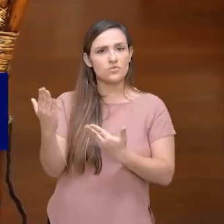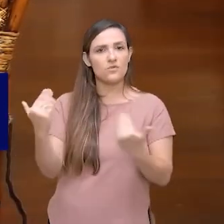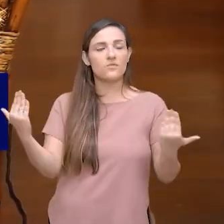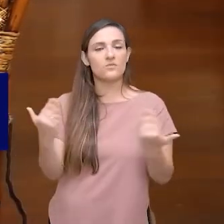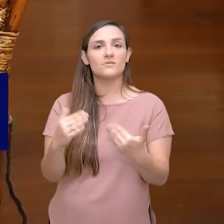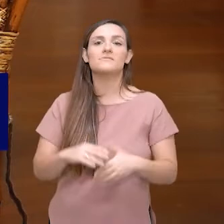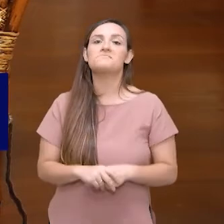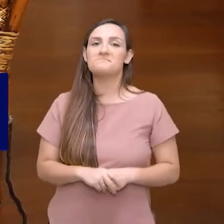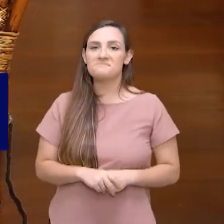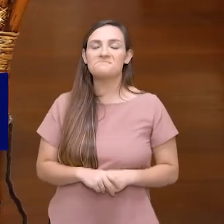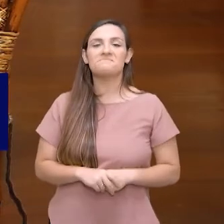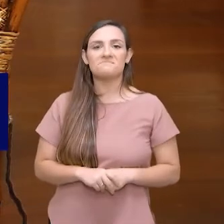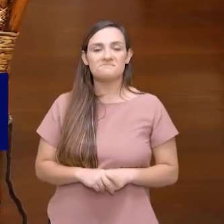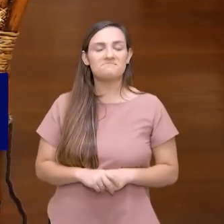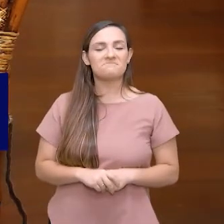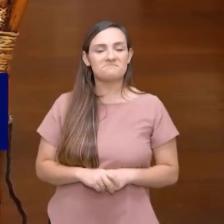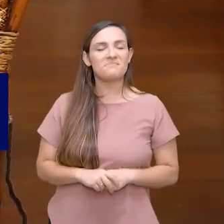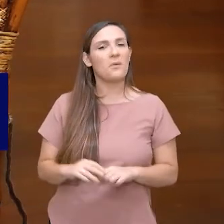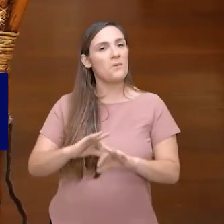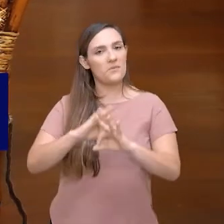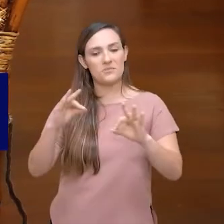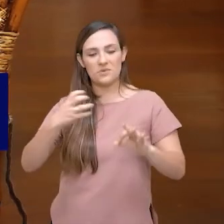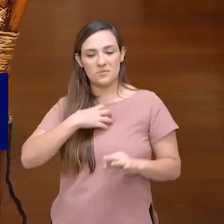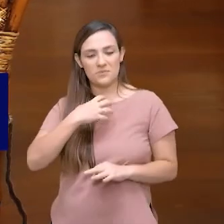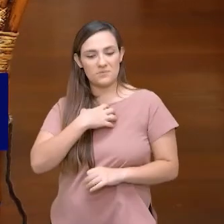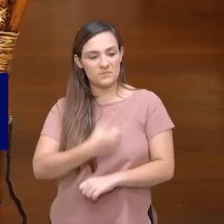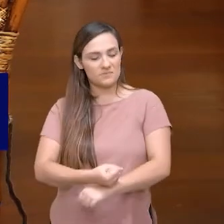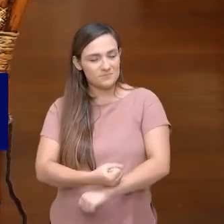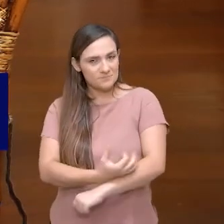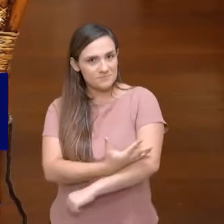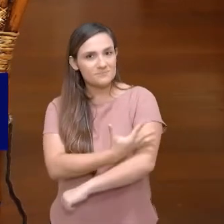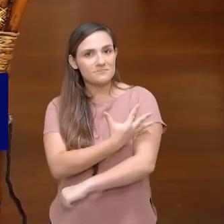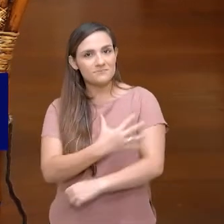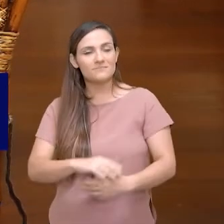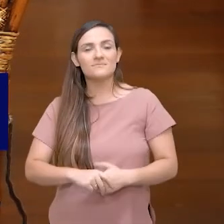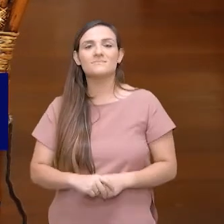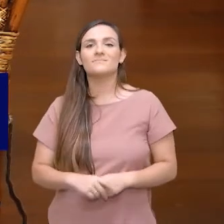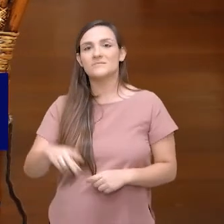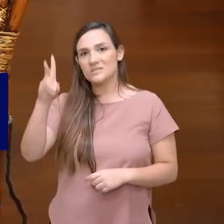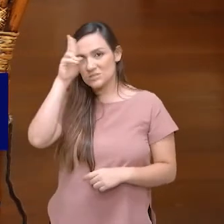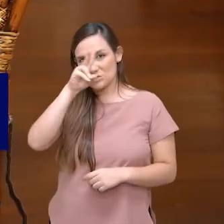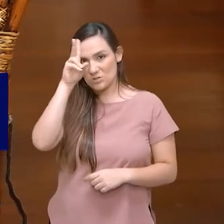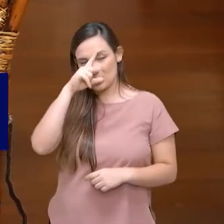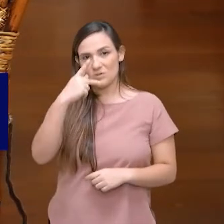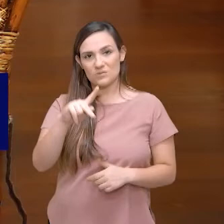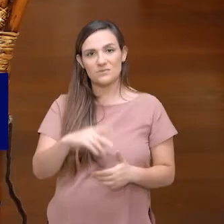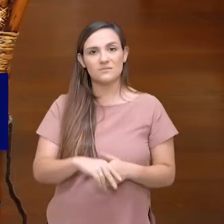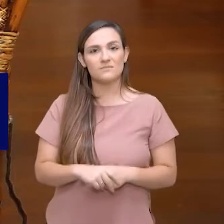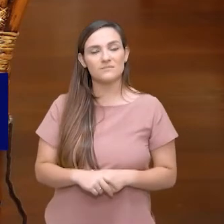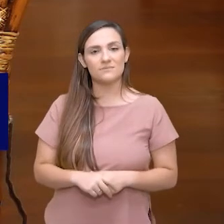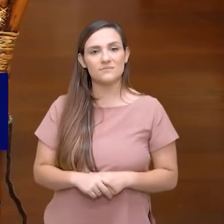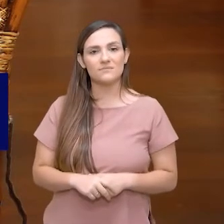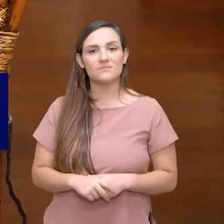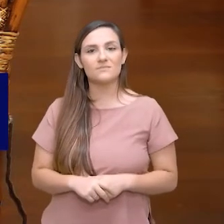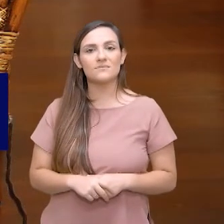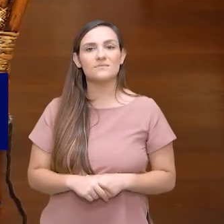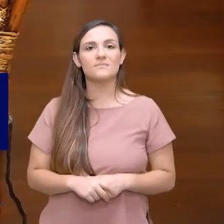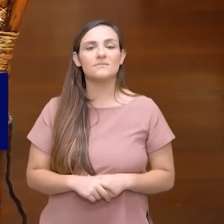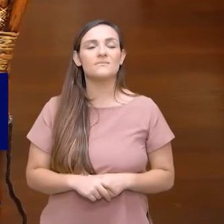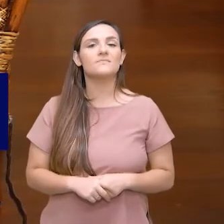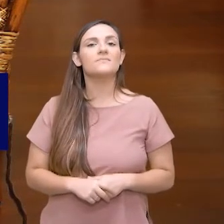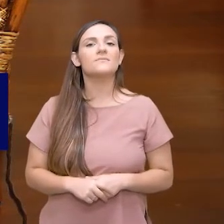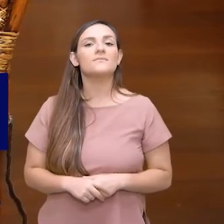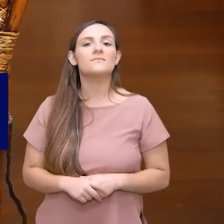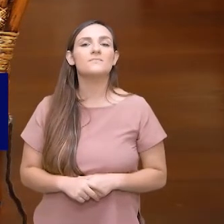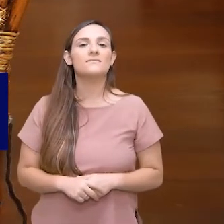Excelente, eu estou comovido com o depoimento já histórico e me permito, se não me engano, Bertolt